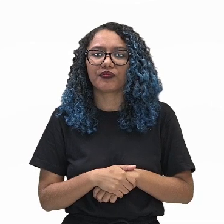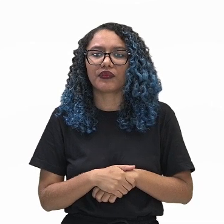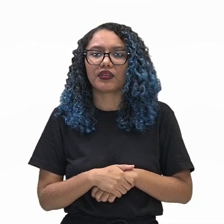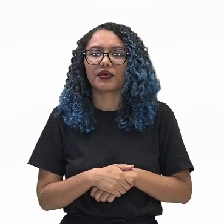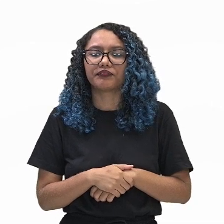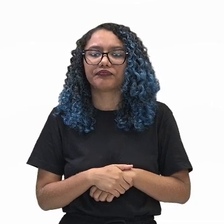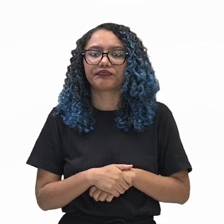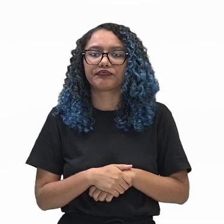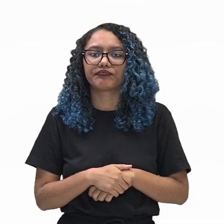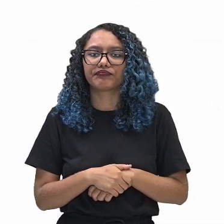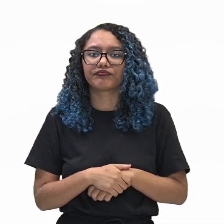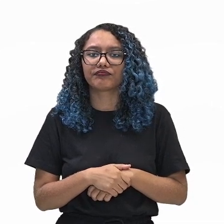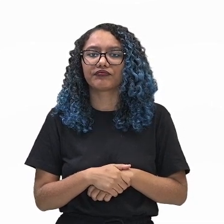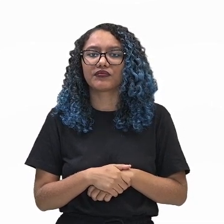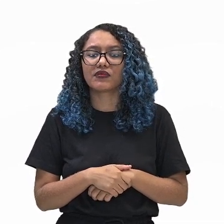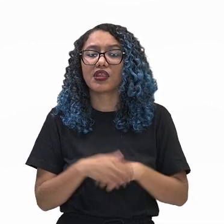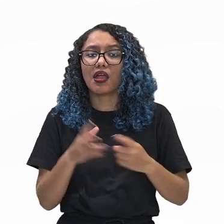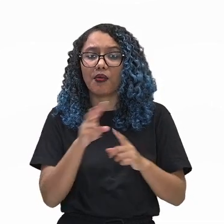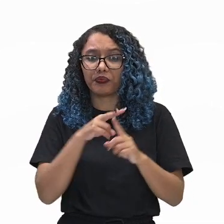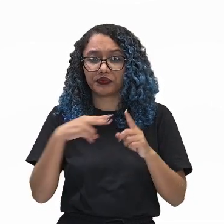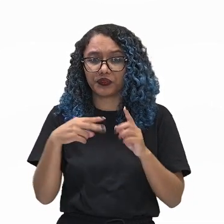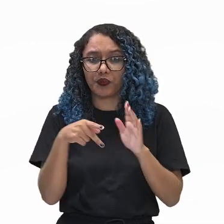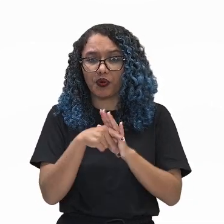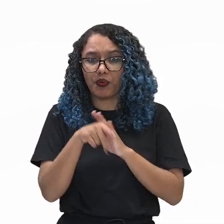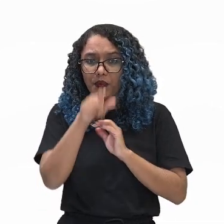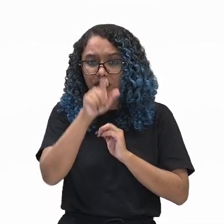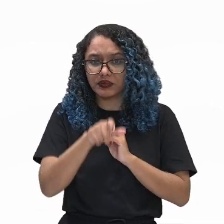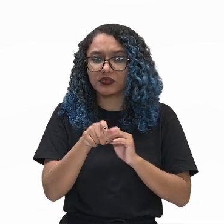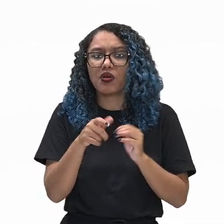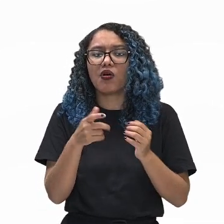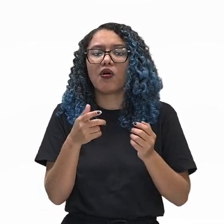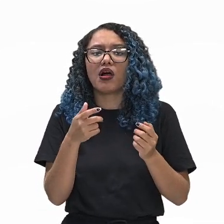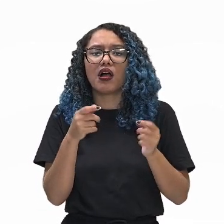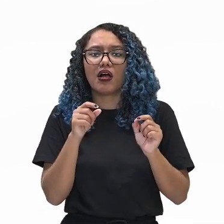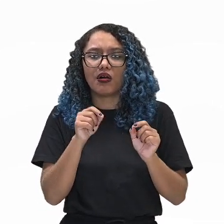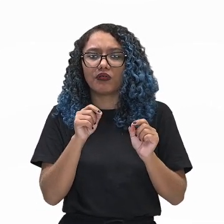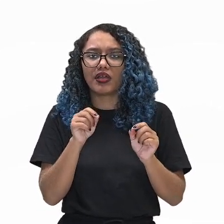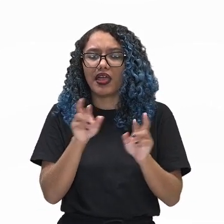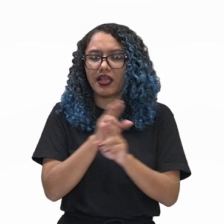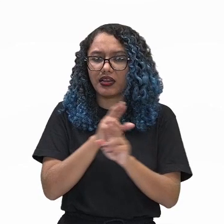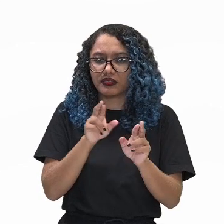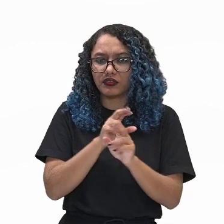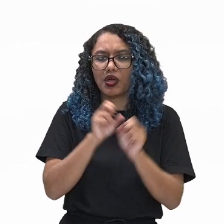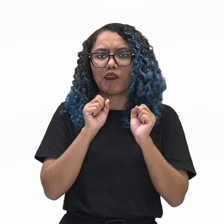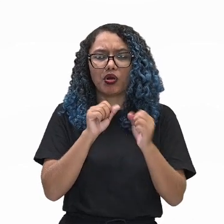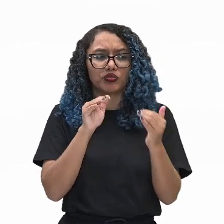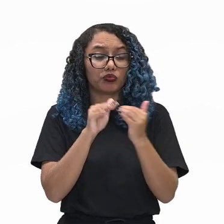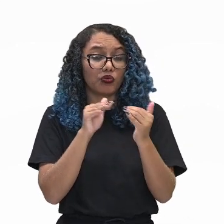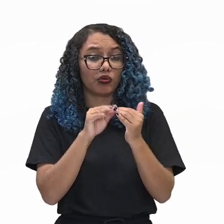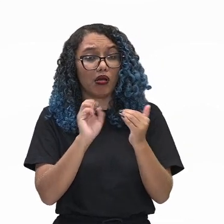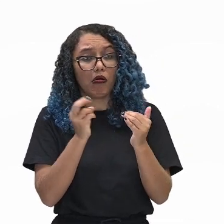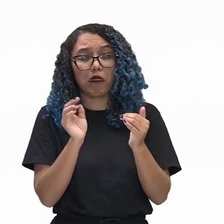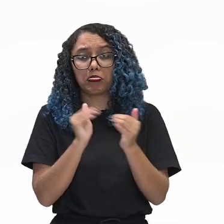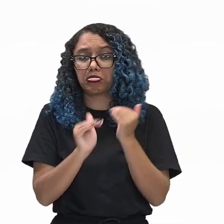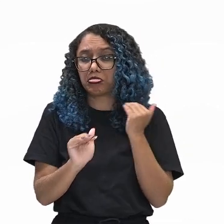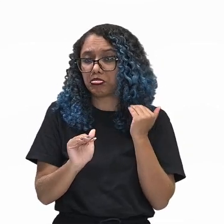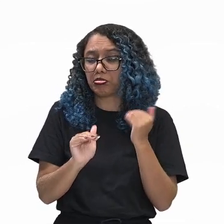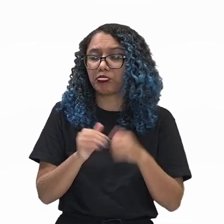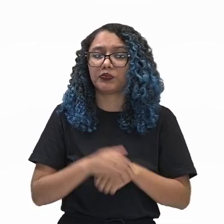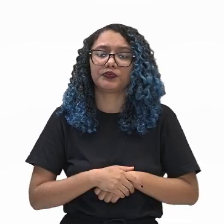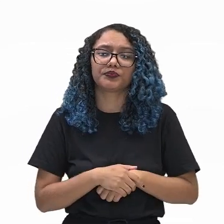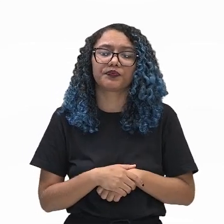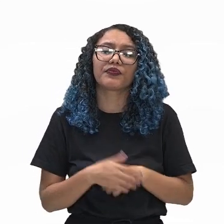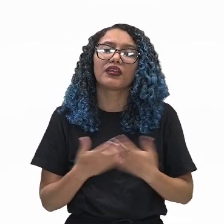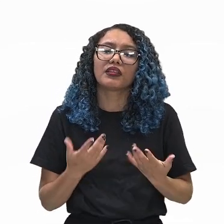sujeito que pode ou não concordar com o tema abordado. Então, o artigo de opinião, como já está dizendo, não é? É